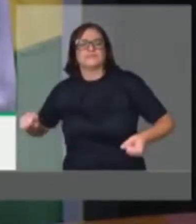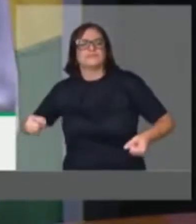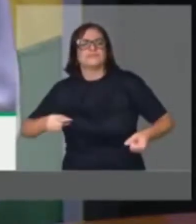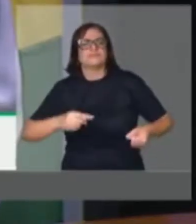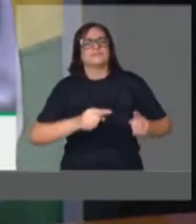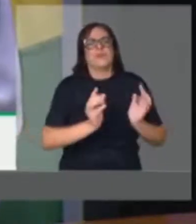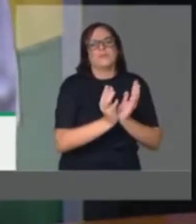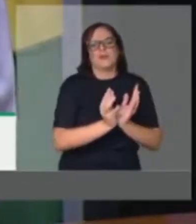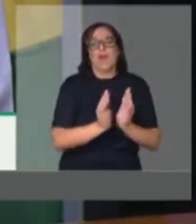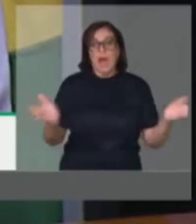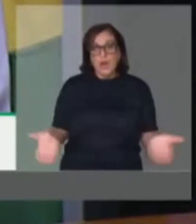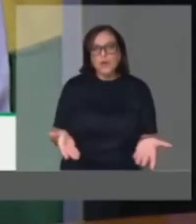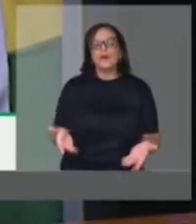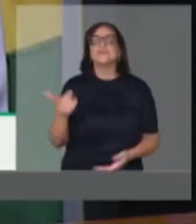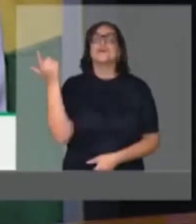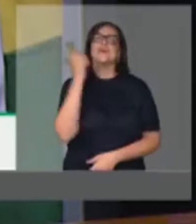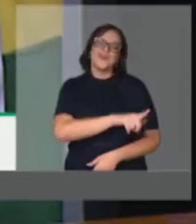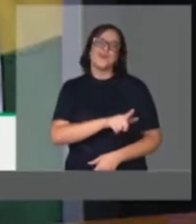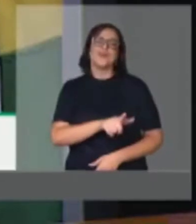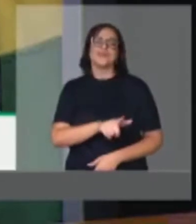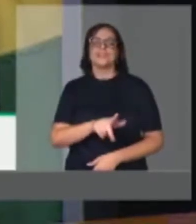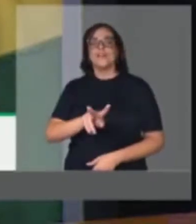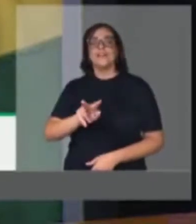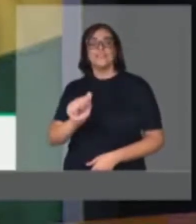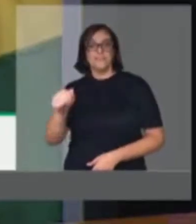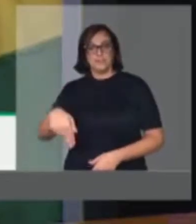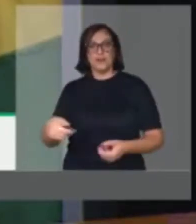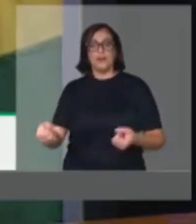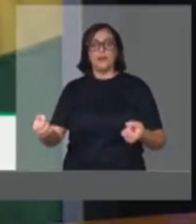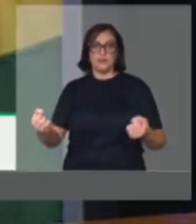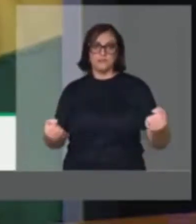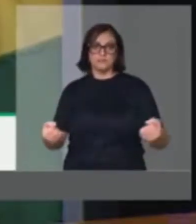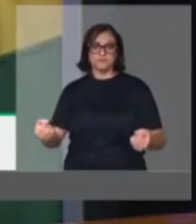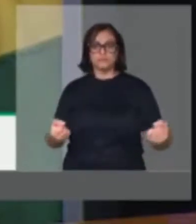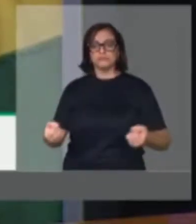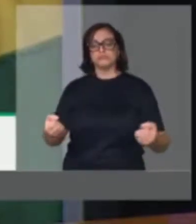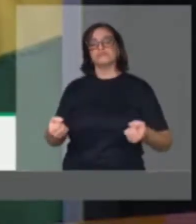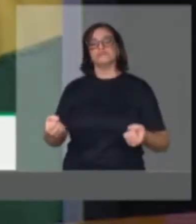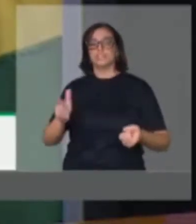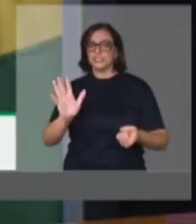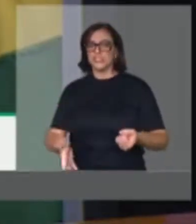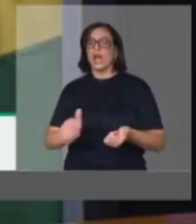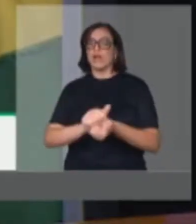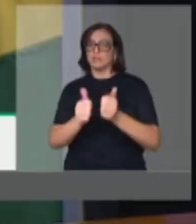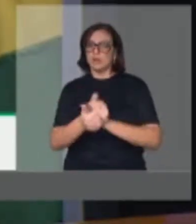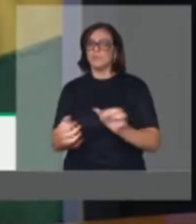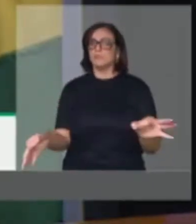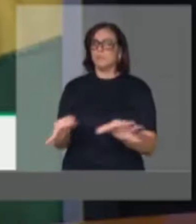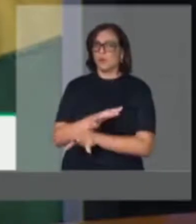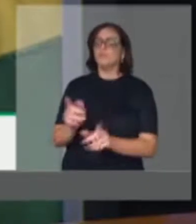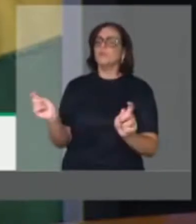permite o acesso adequado um veículo de transporte para os alunos da apae daquele